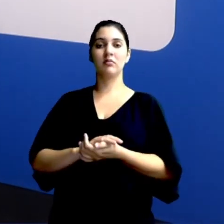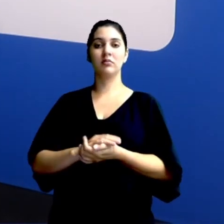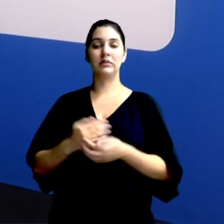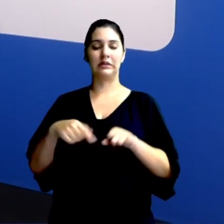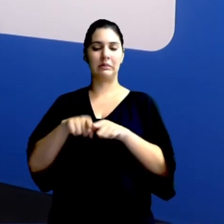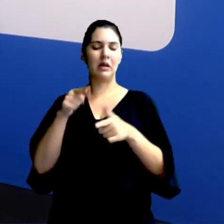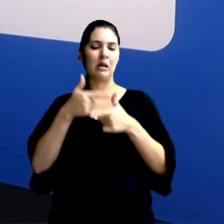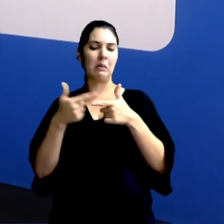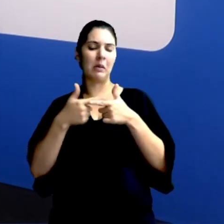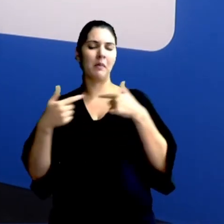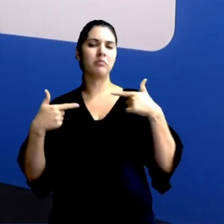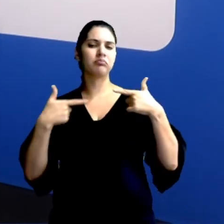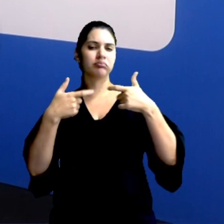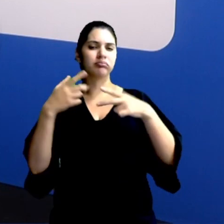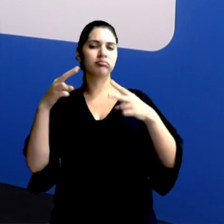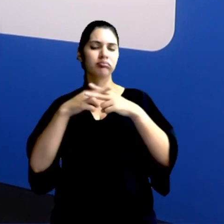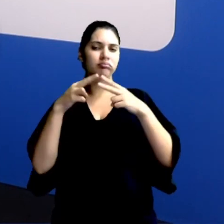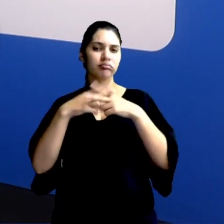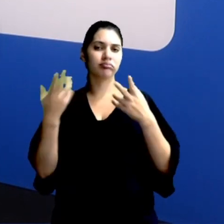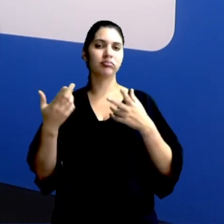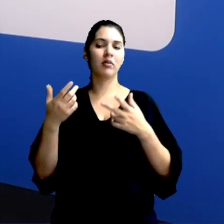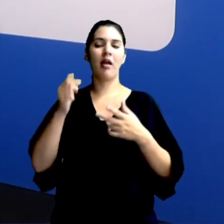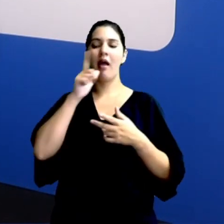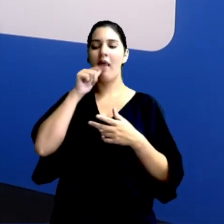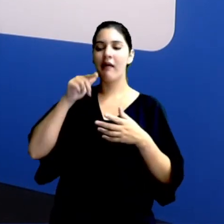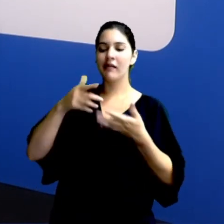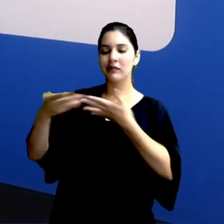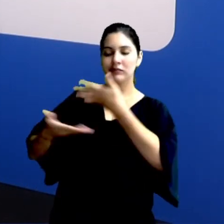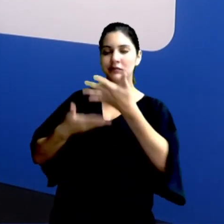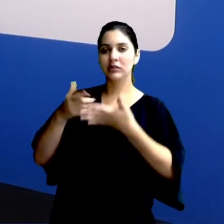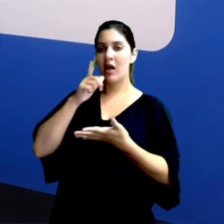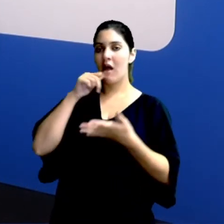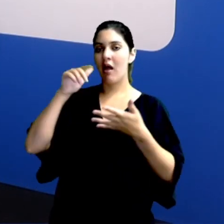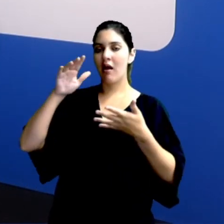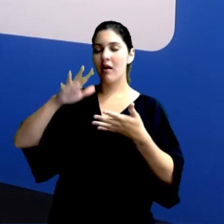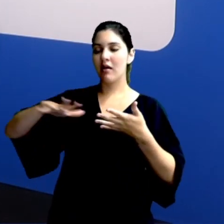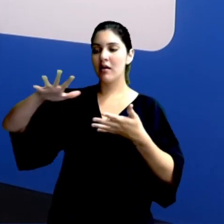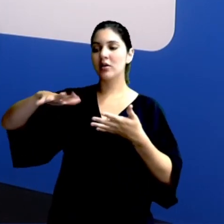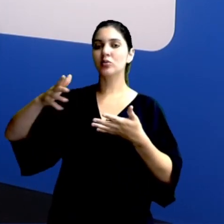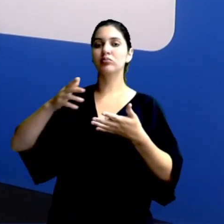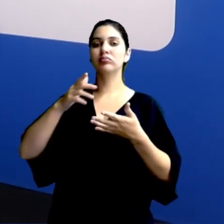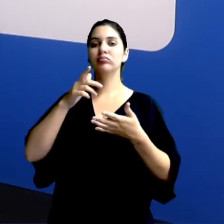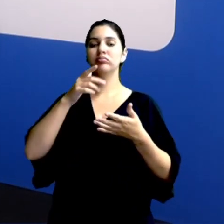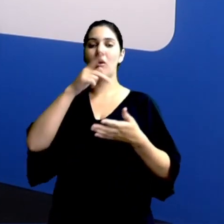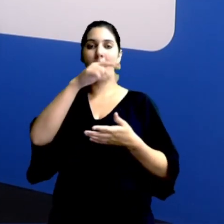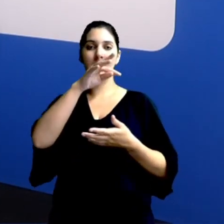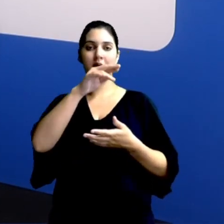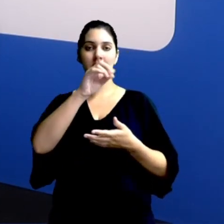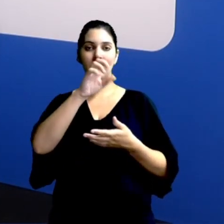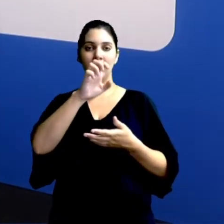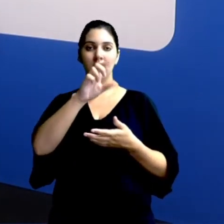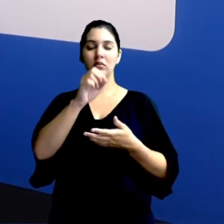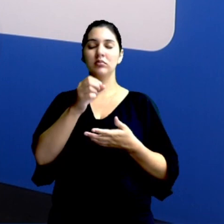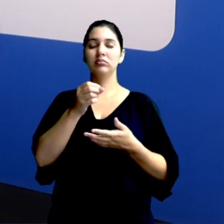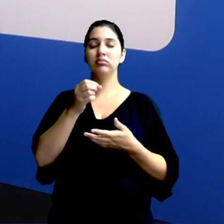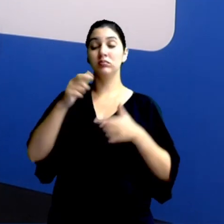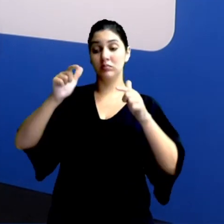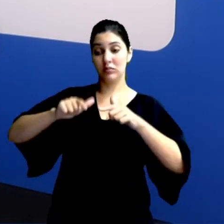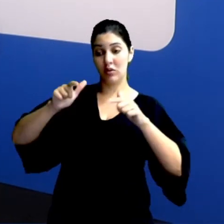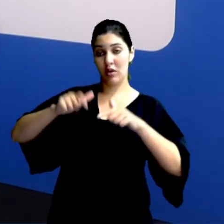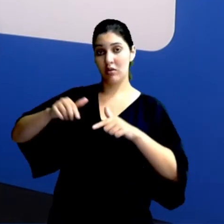do problema, de conflitos em relação à água, ao petróleo, né? Então é uma região assim bastante